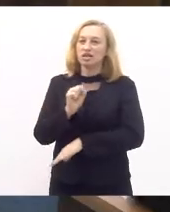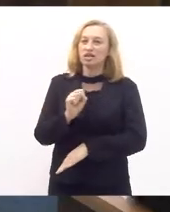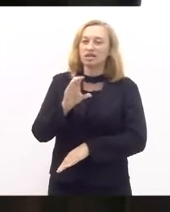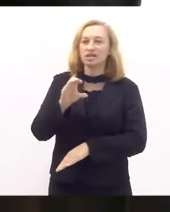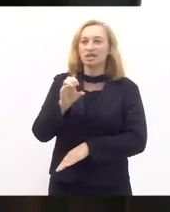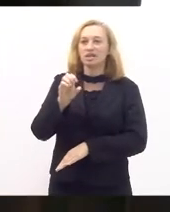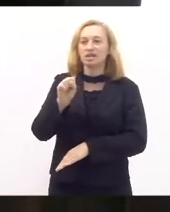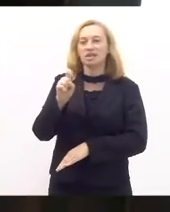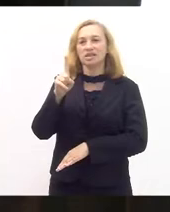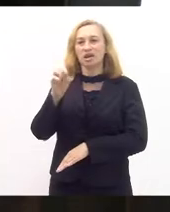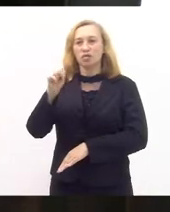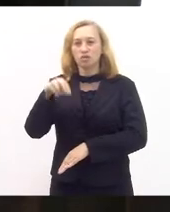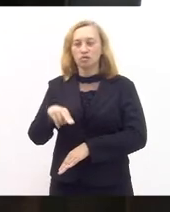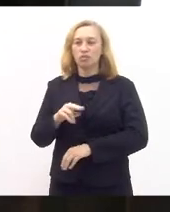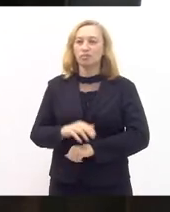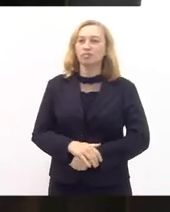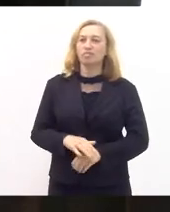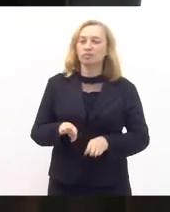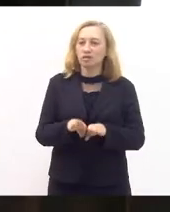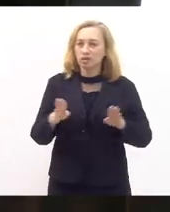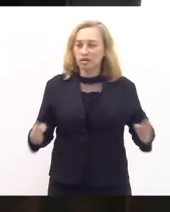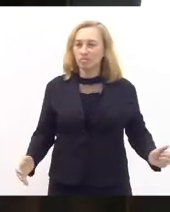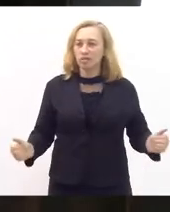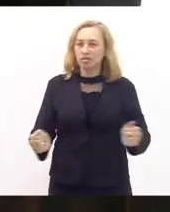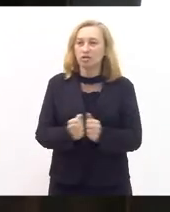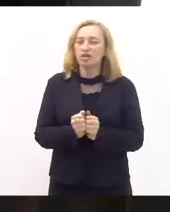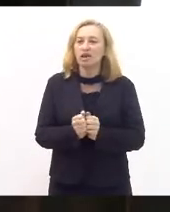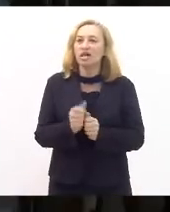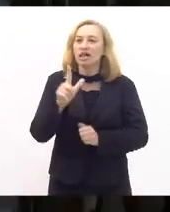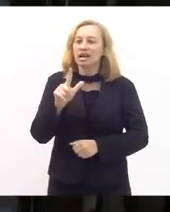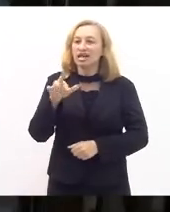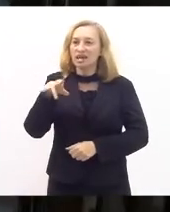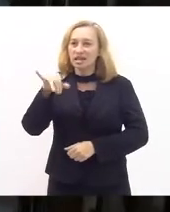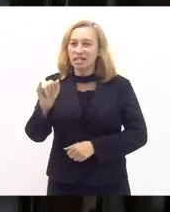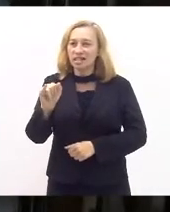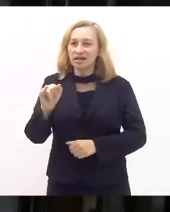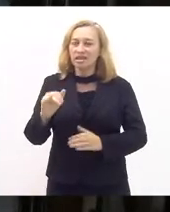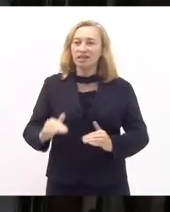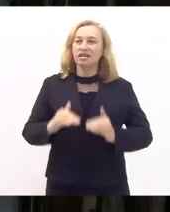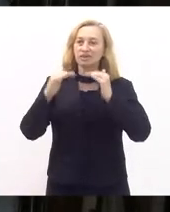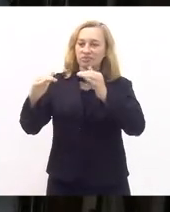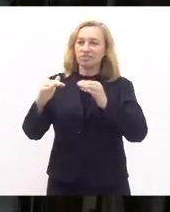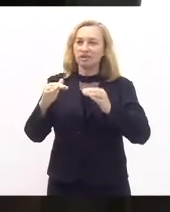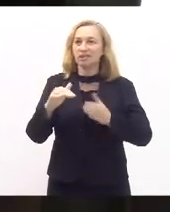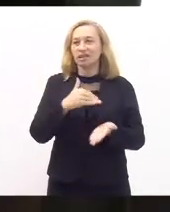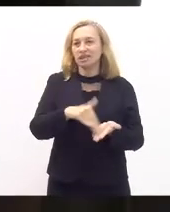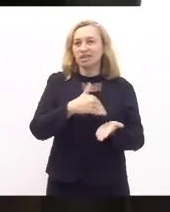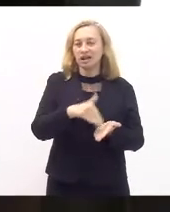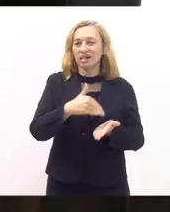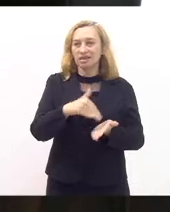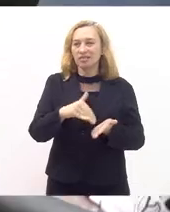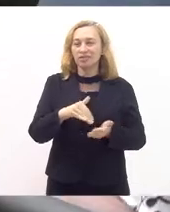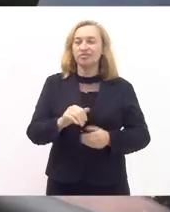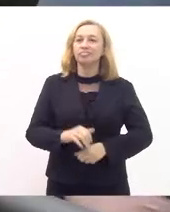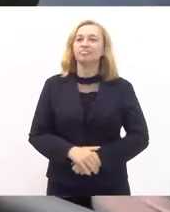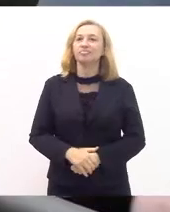Convido para compor a mesa doutora Lília Alves, subsecretária executiva da CEPLAG.